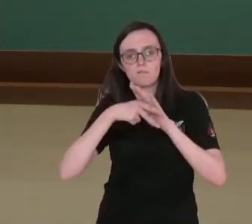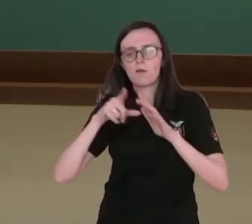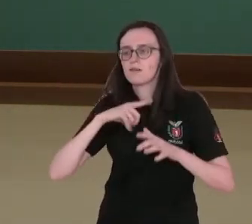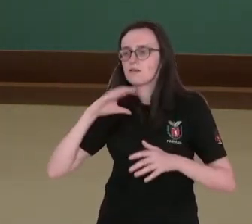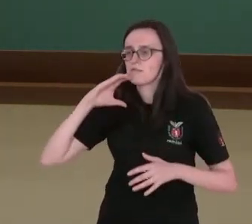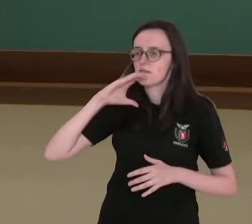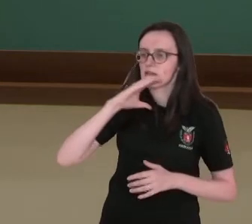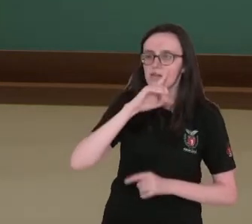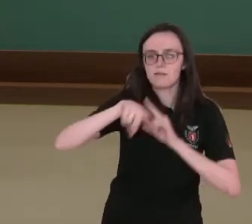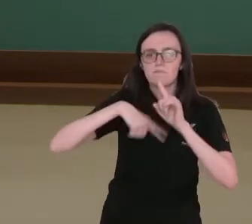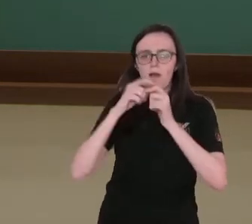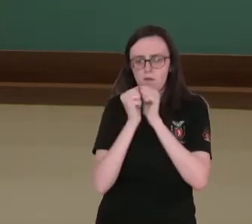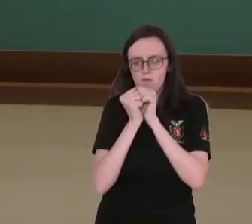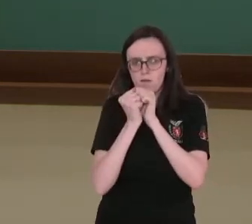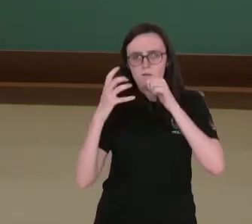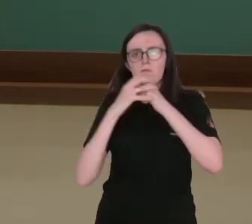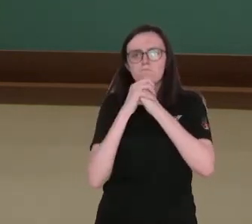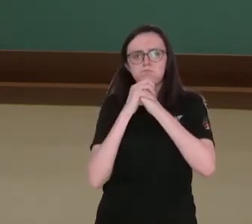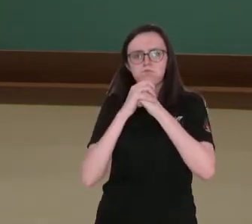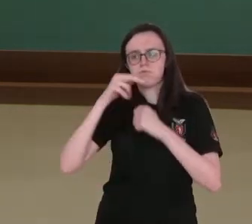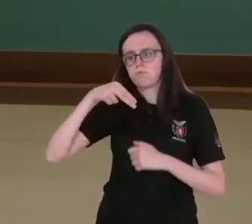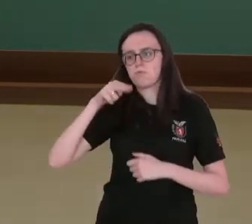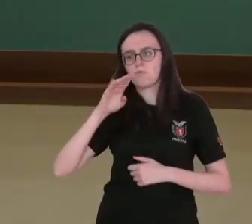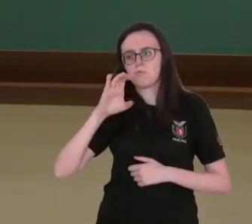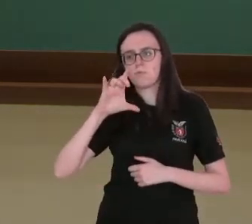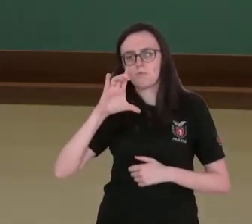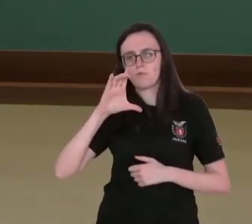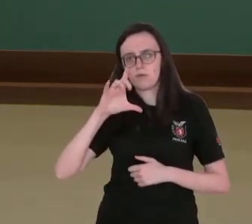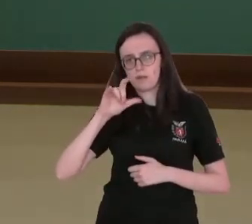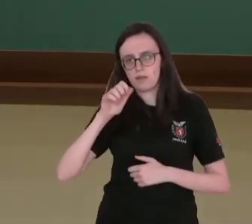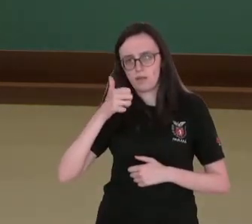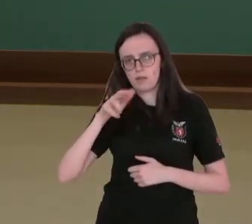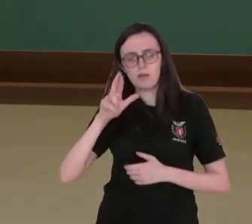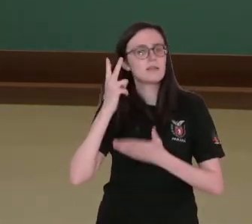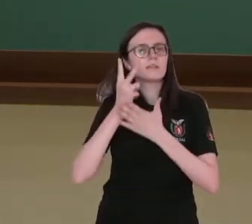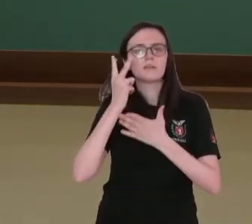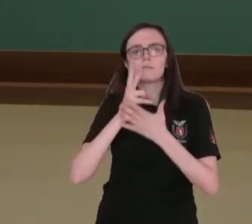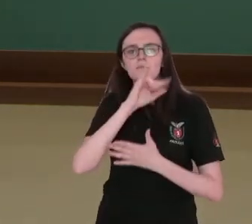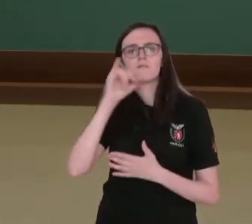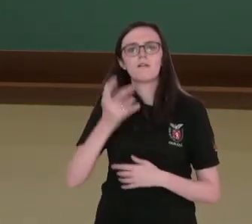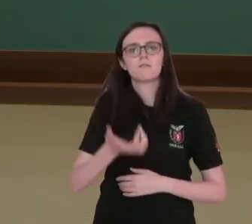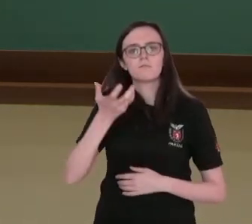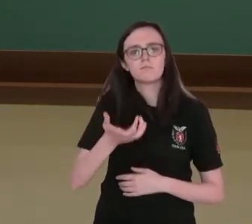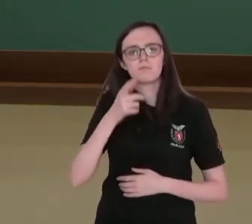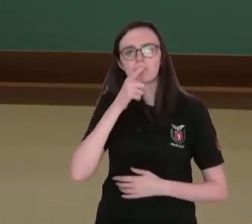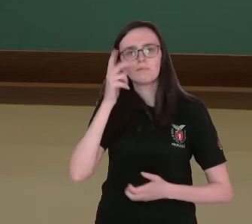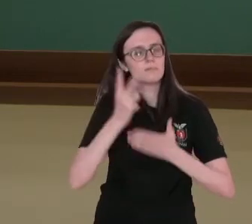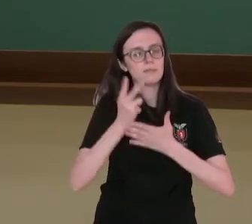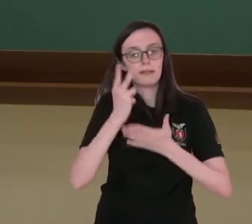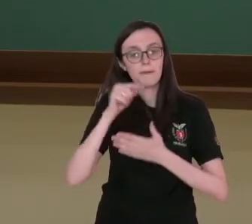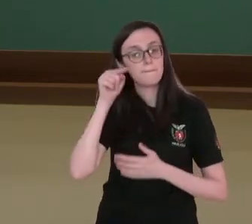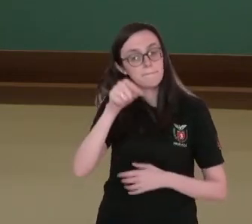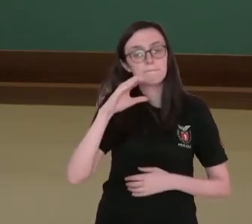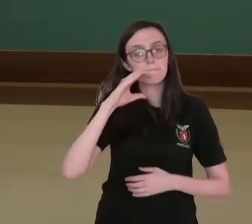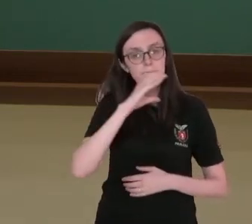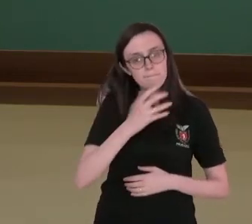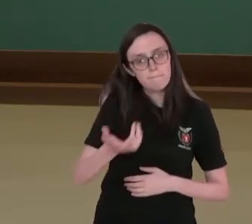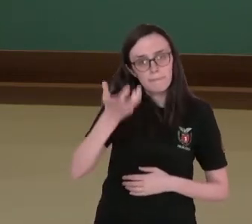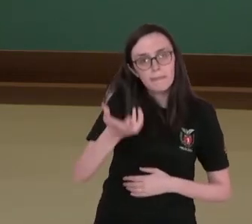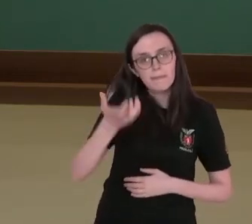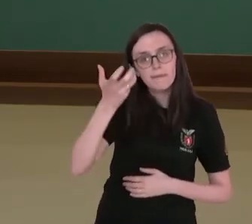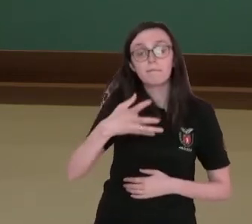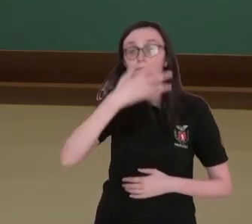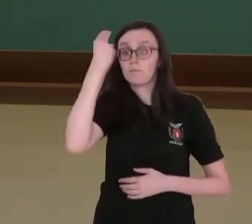ou ainda só a própria energia nuclear, sempre vai ter um vapor. E esse vapor, galera,